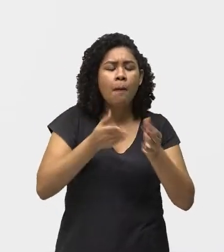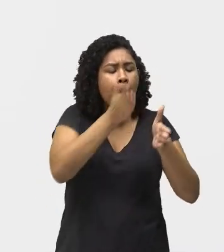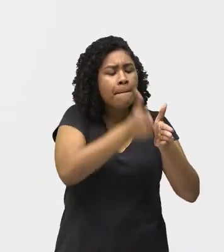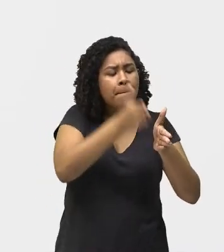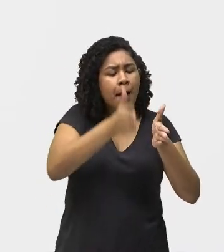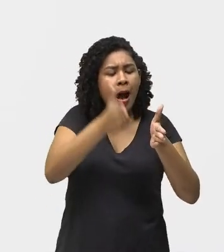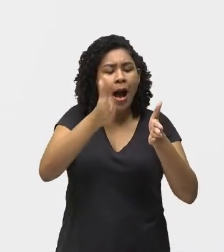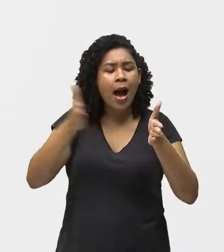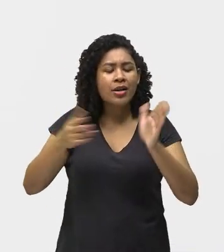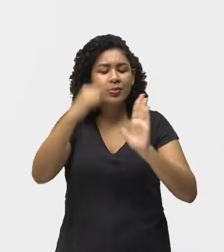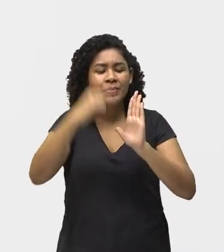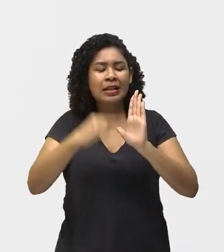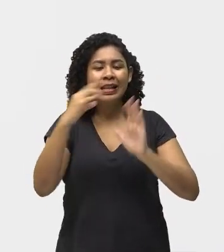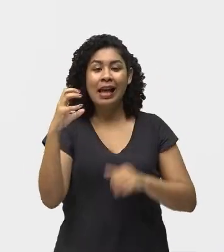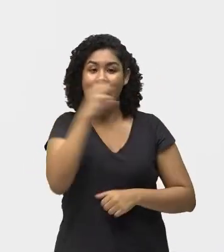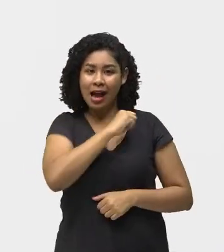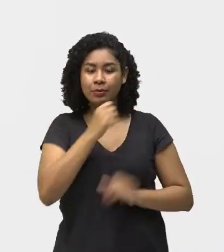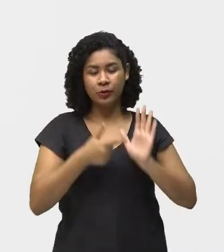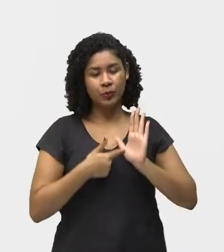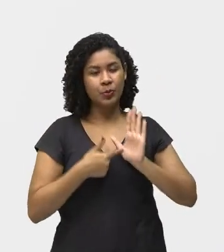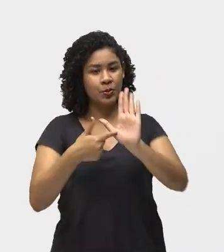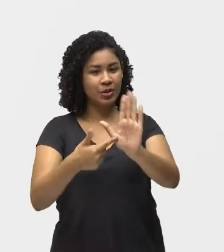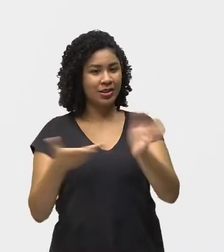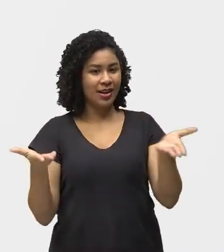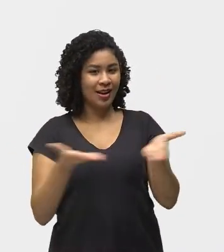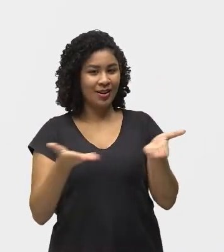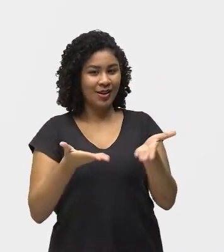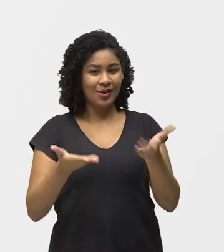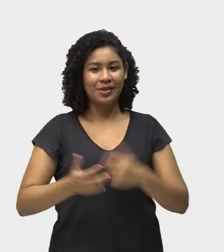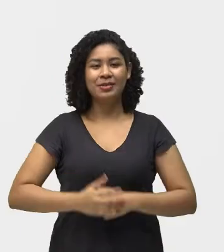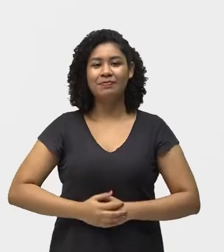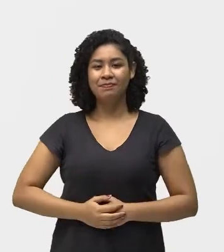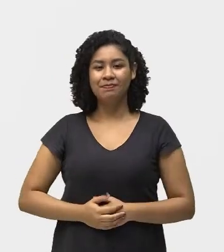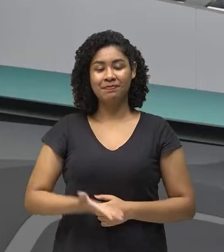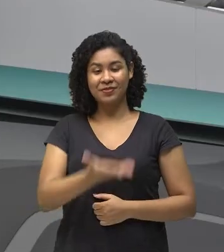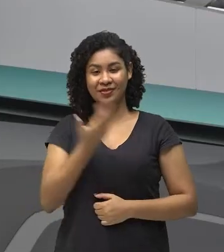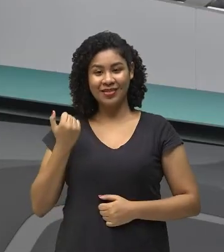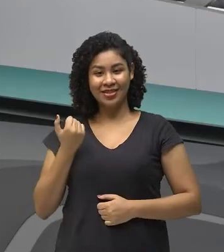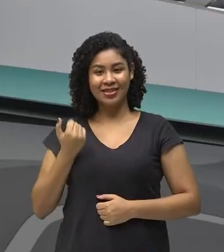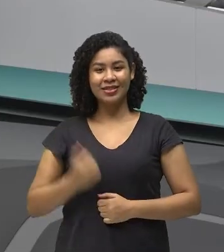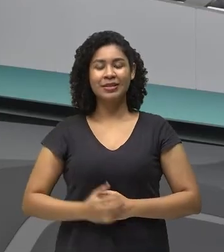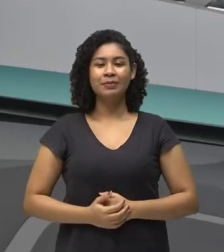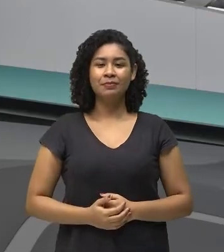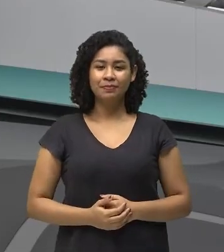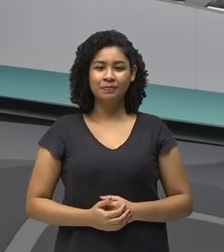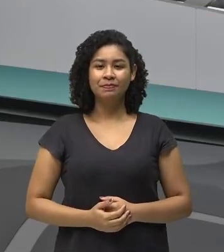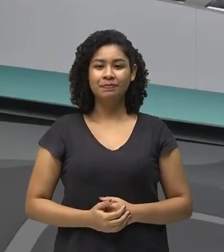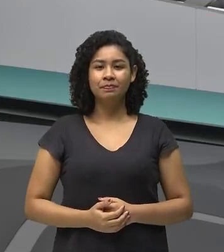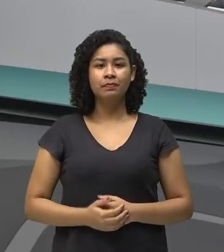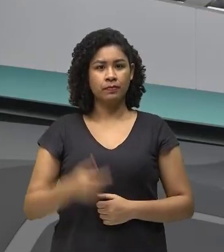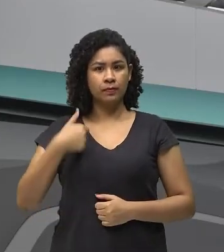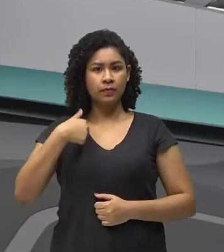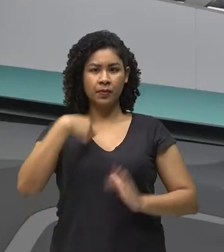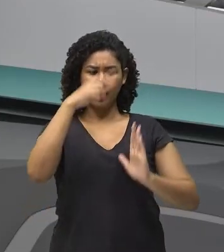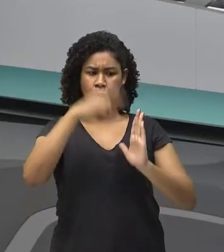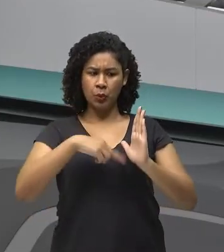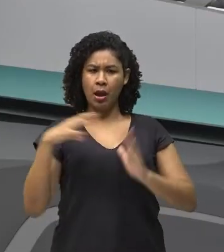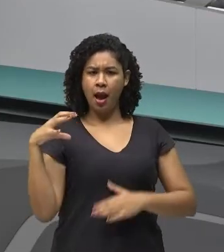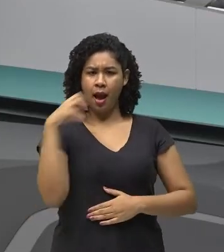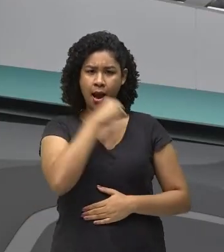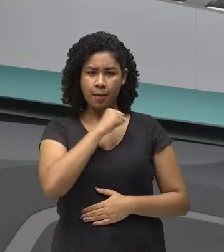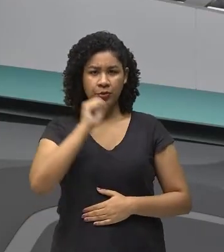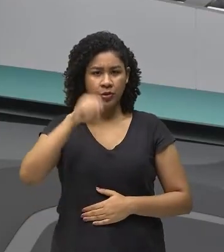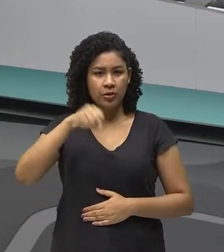eu comentei para vocês. Tudo bem, people? Então, vamos aqui junto comigo. Falei para vocês, fiz a leitura rápida, li